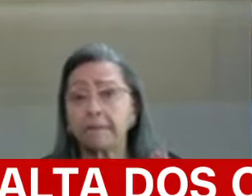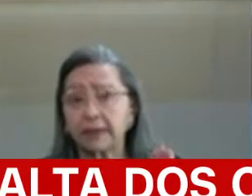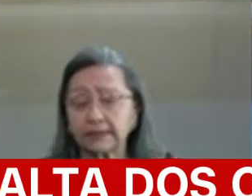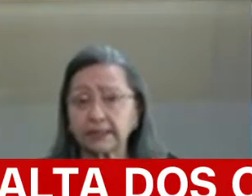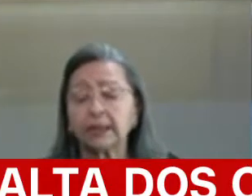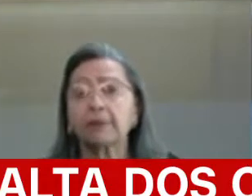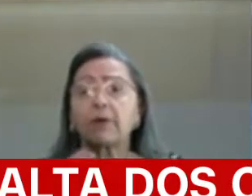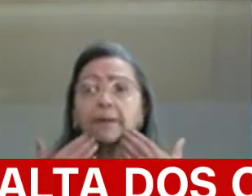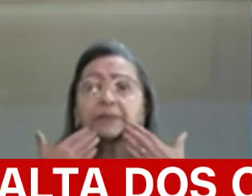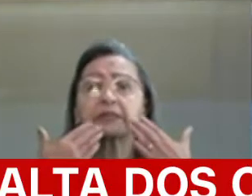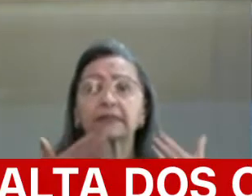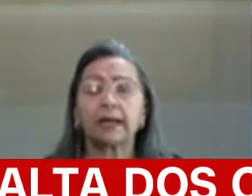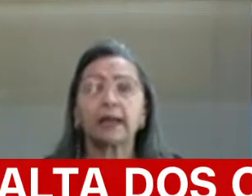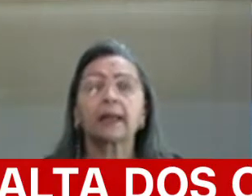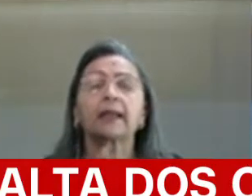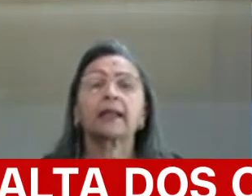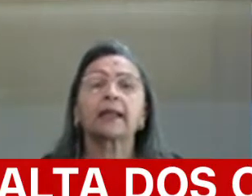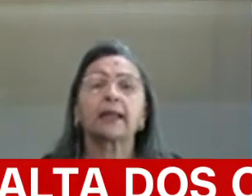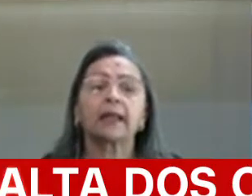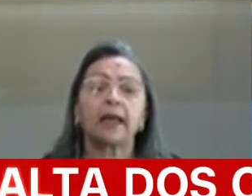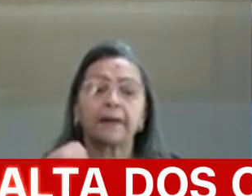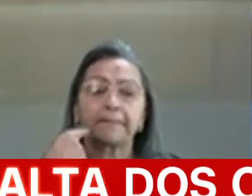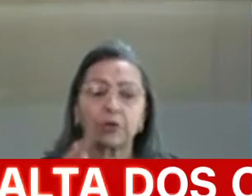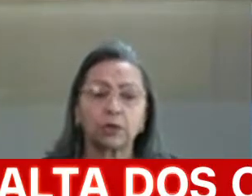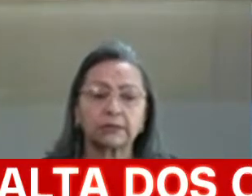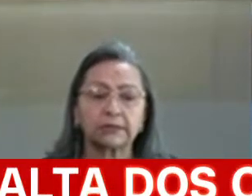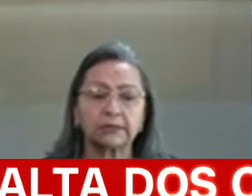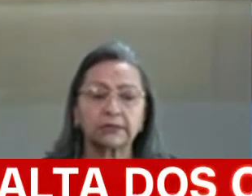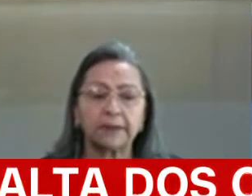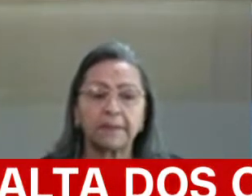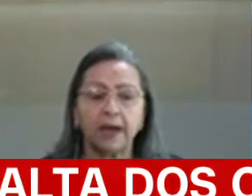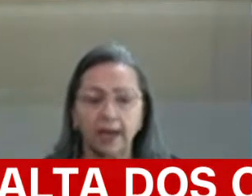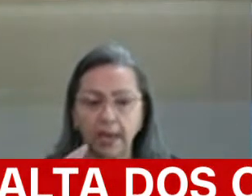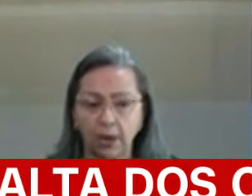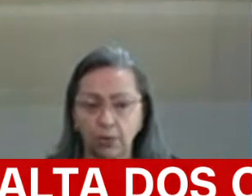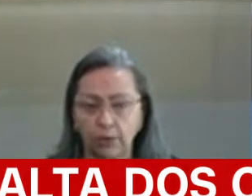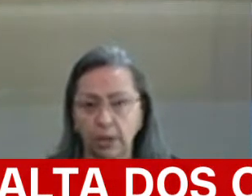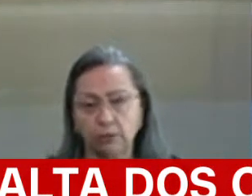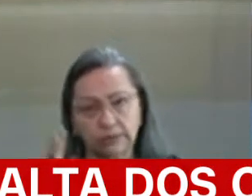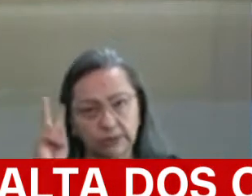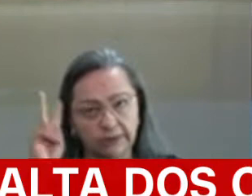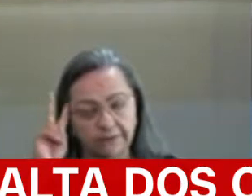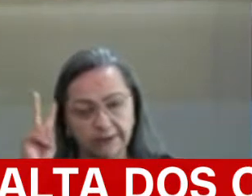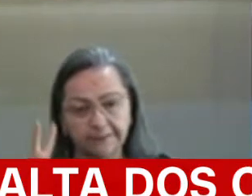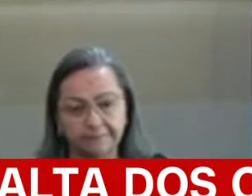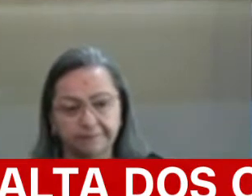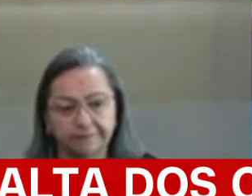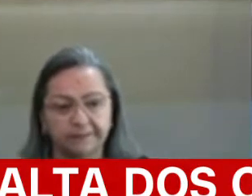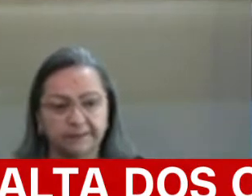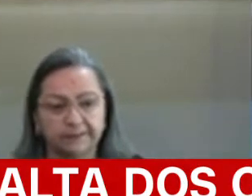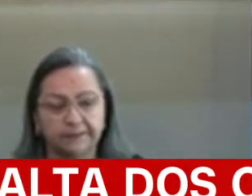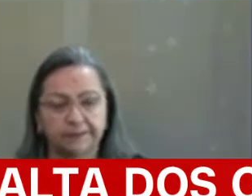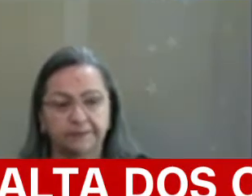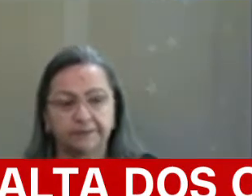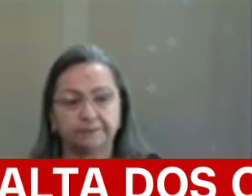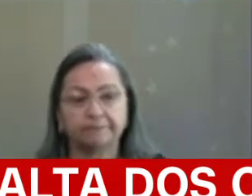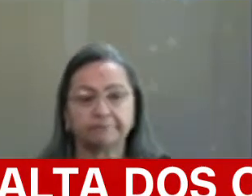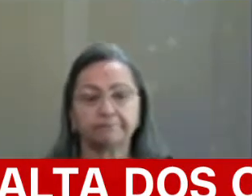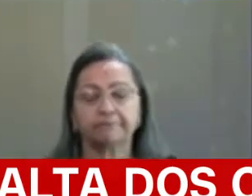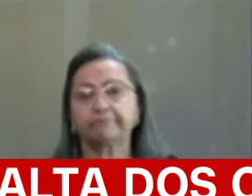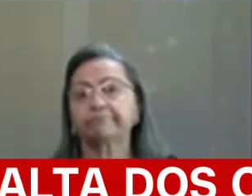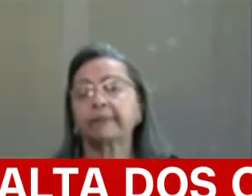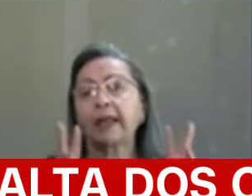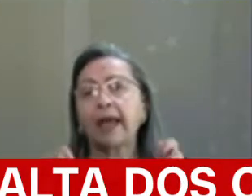sessão que está definida para apreciação e votação na próxima segunda-feira. Passo à